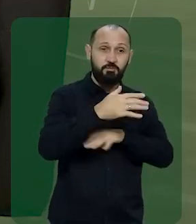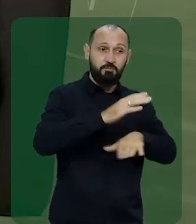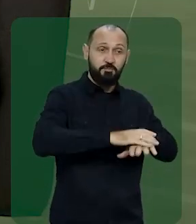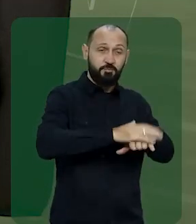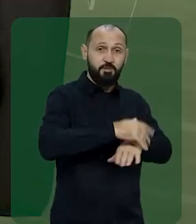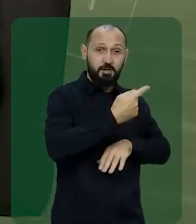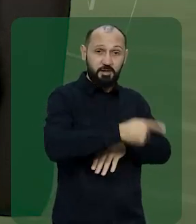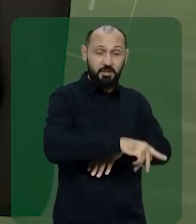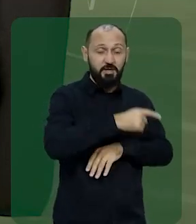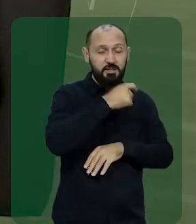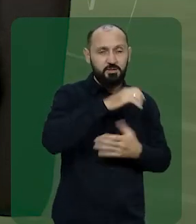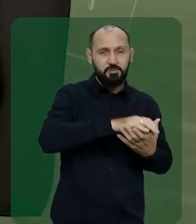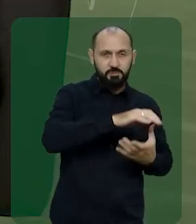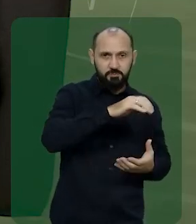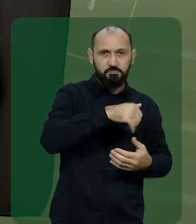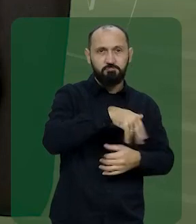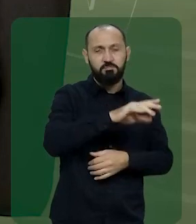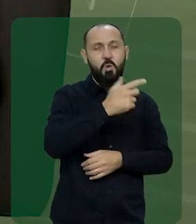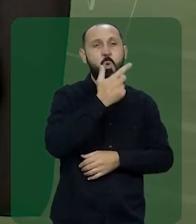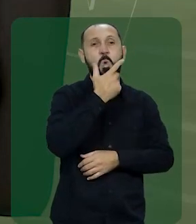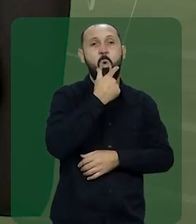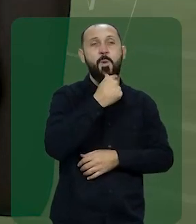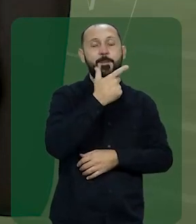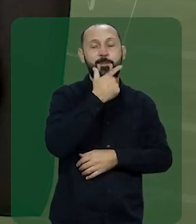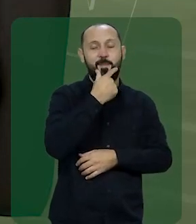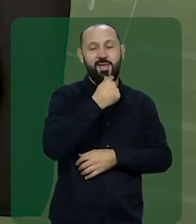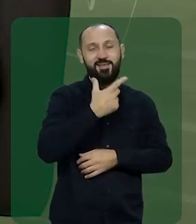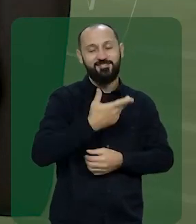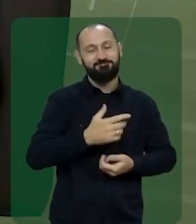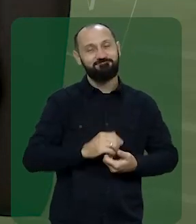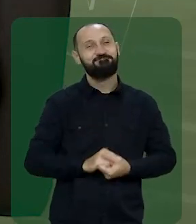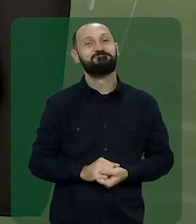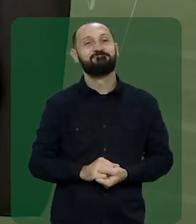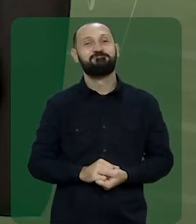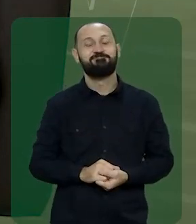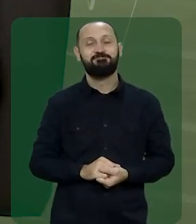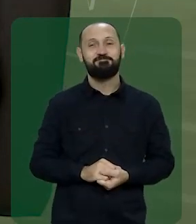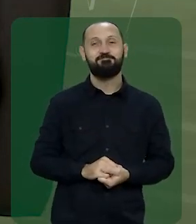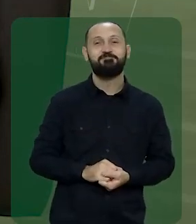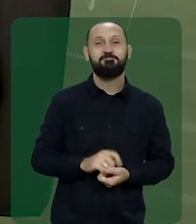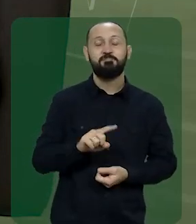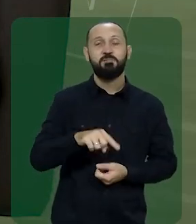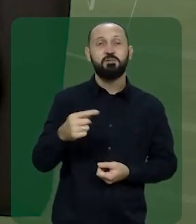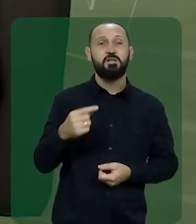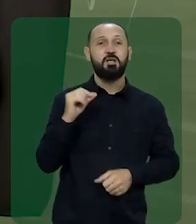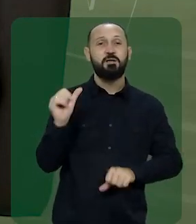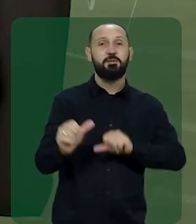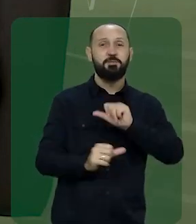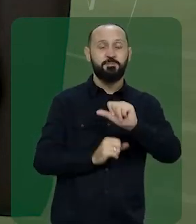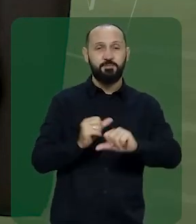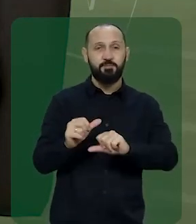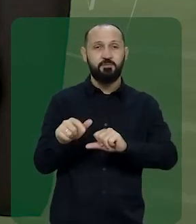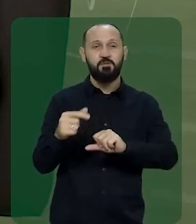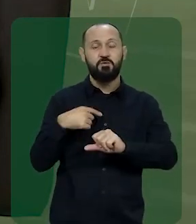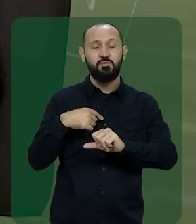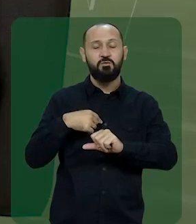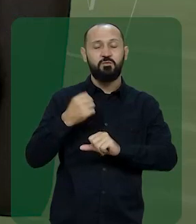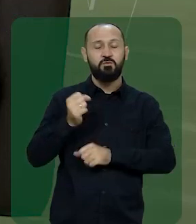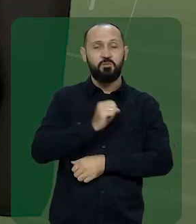você vai imaginar que é do homem. Então, é um arcabouço de direitos do idoso,